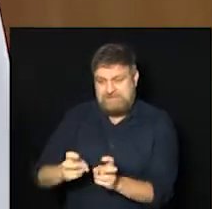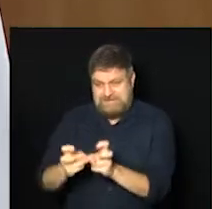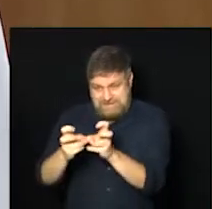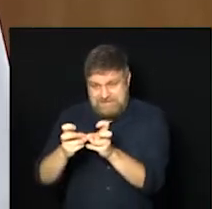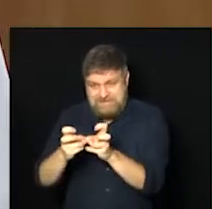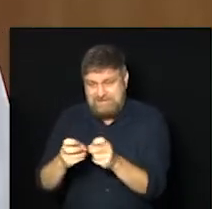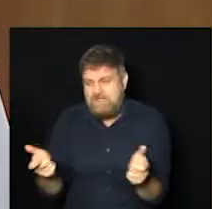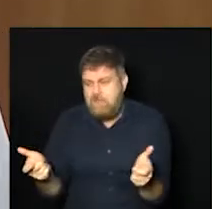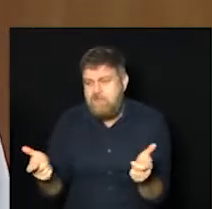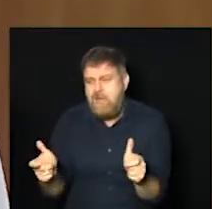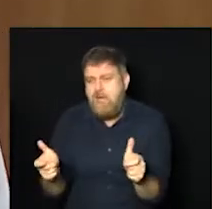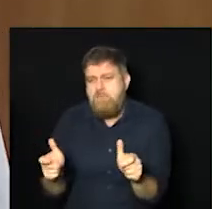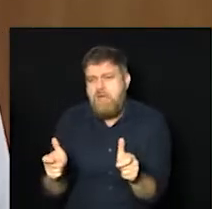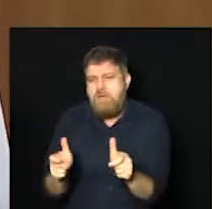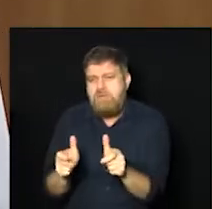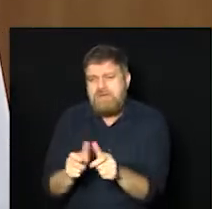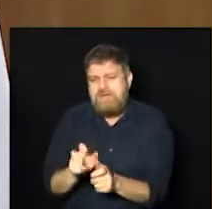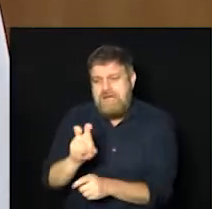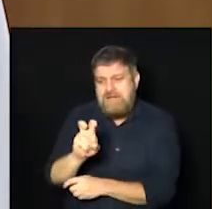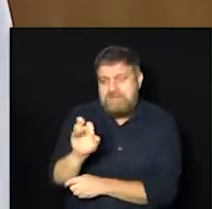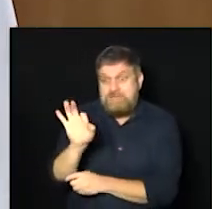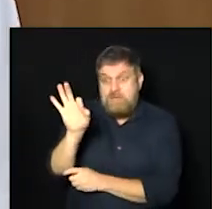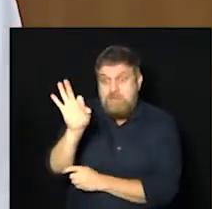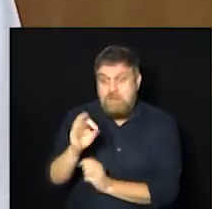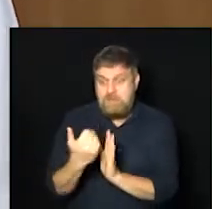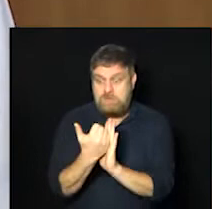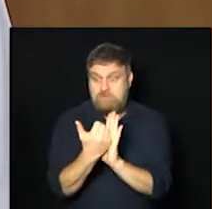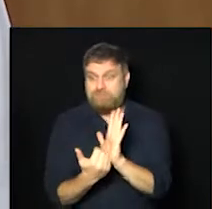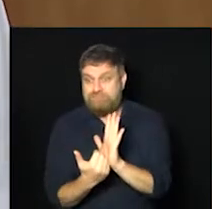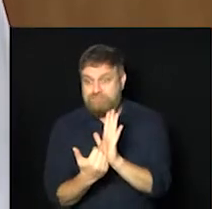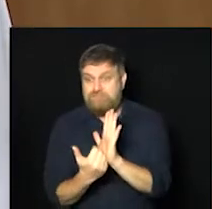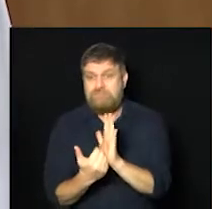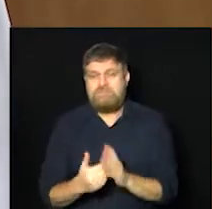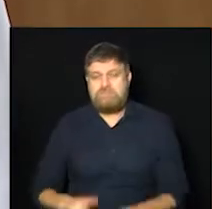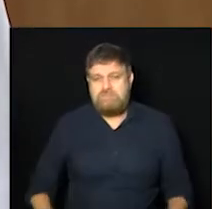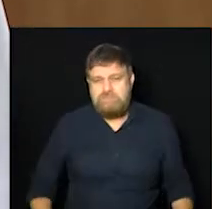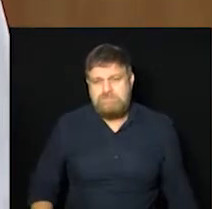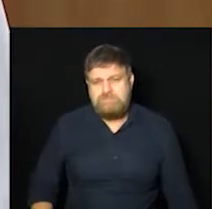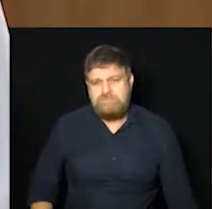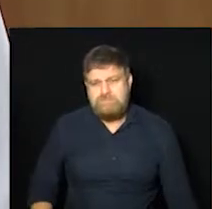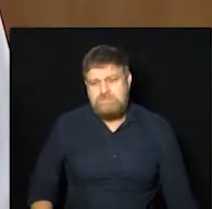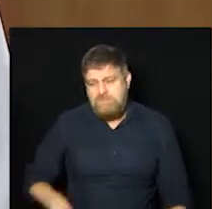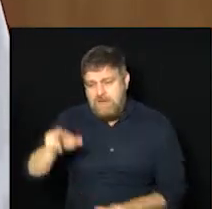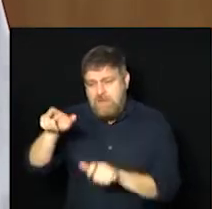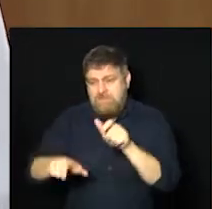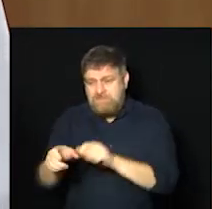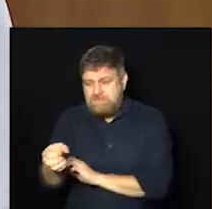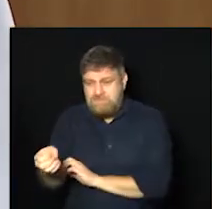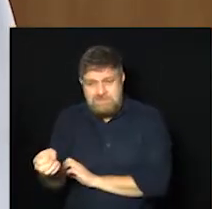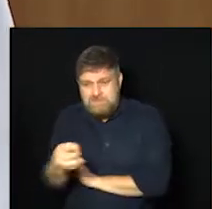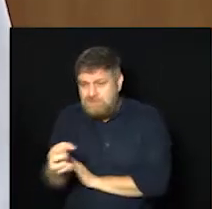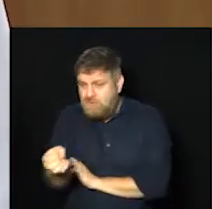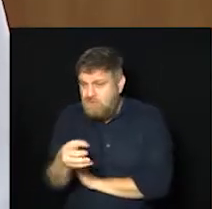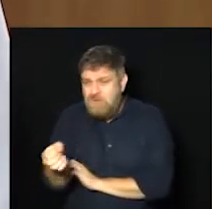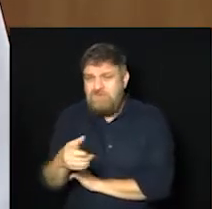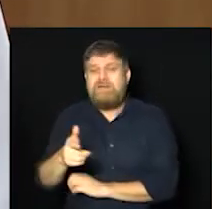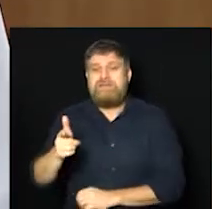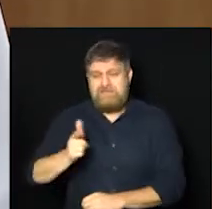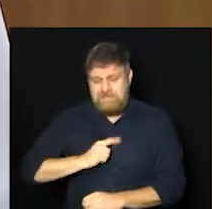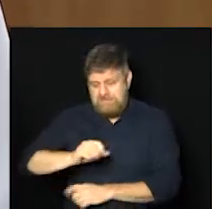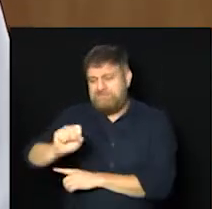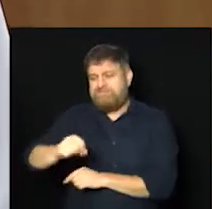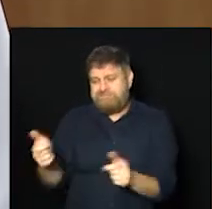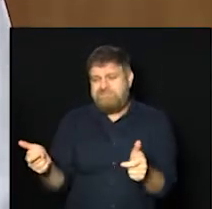diminuiu bastante. Em torno de 50%, mais ou menos, de casos novos, houve essa